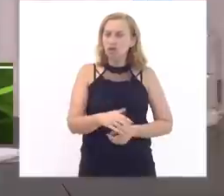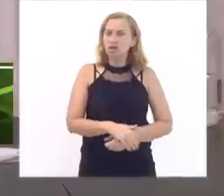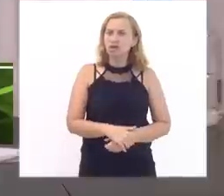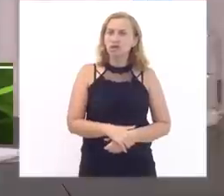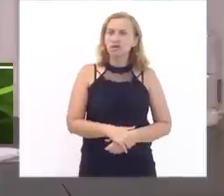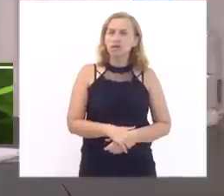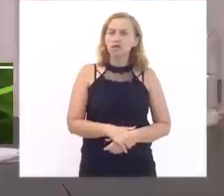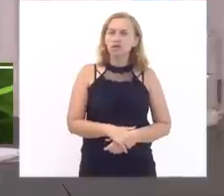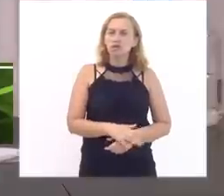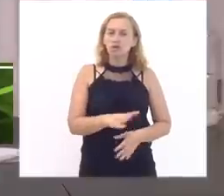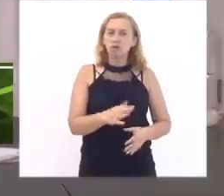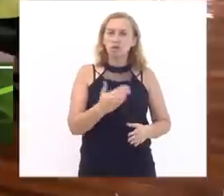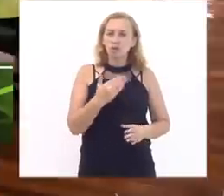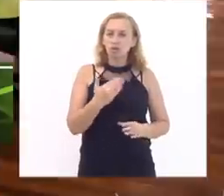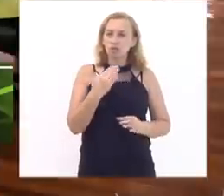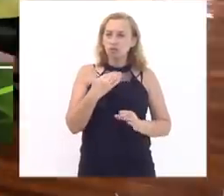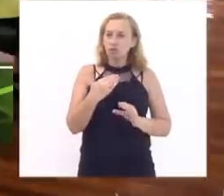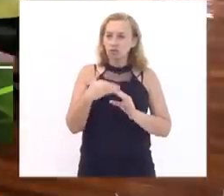Deixa eu mandar para ele aqui.